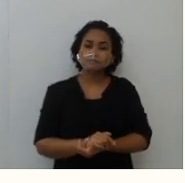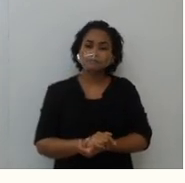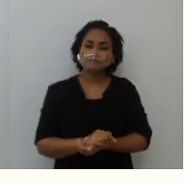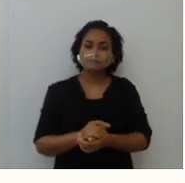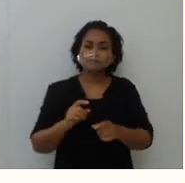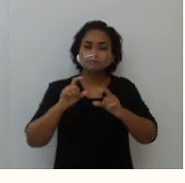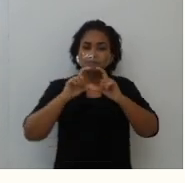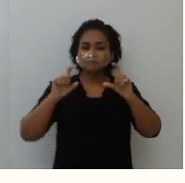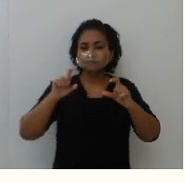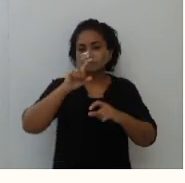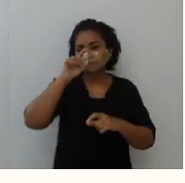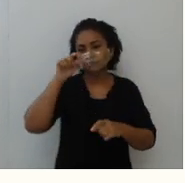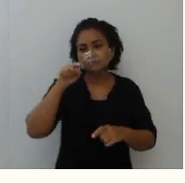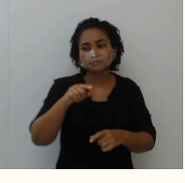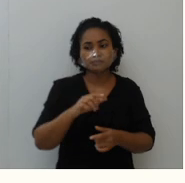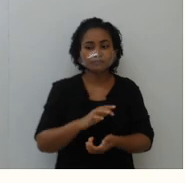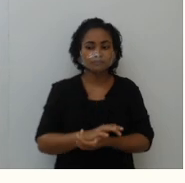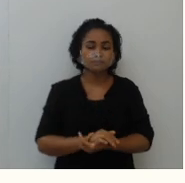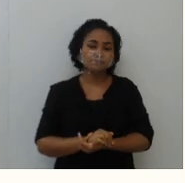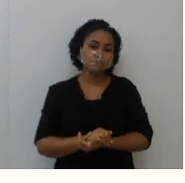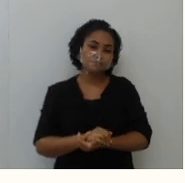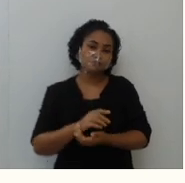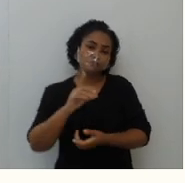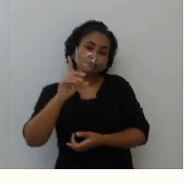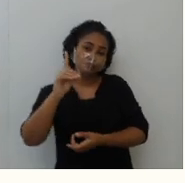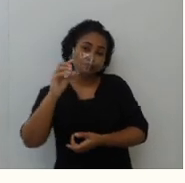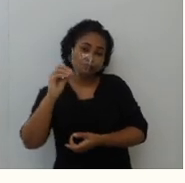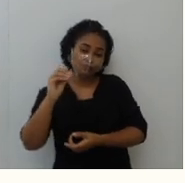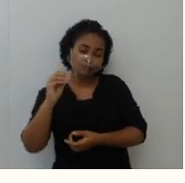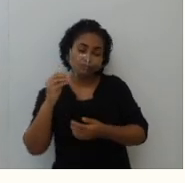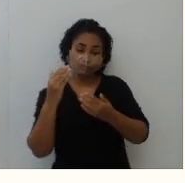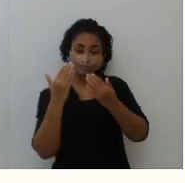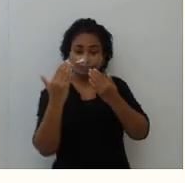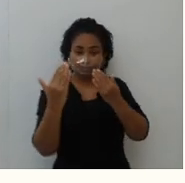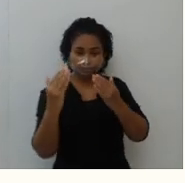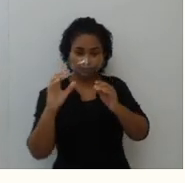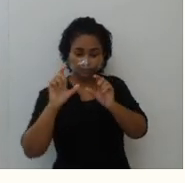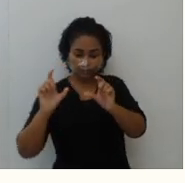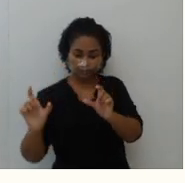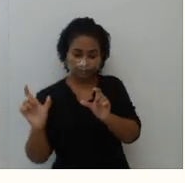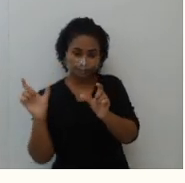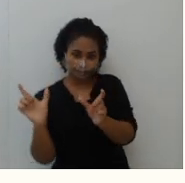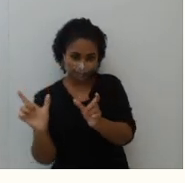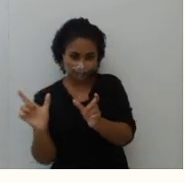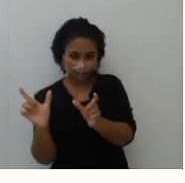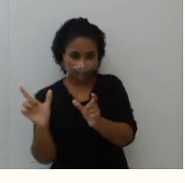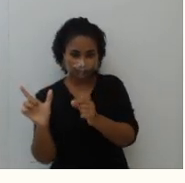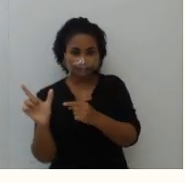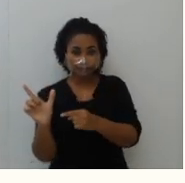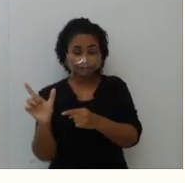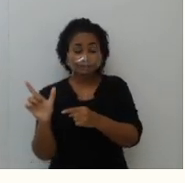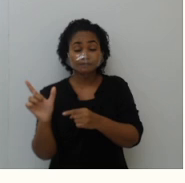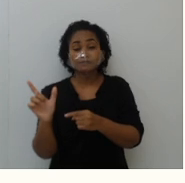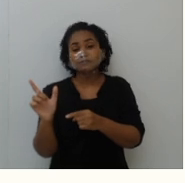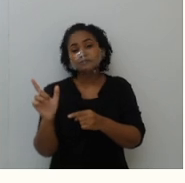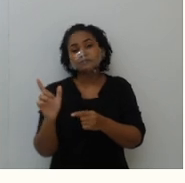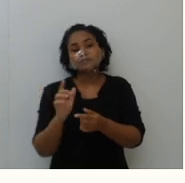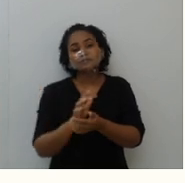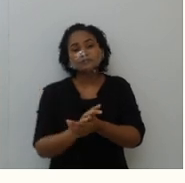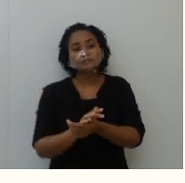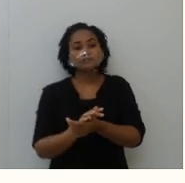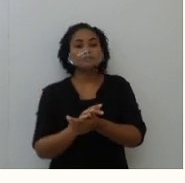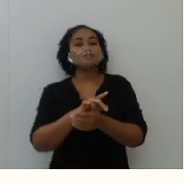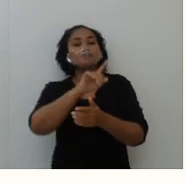vejam aqui. Você vai usar o do ou does na frente. Então, do I work? Do you work? Does